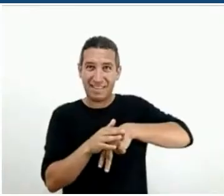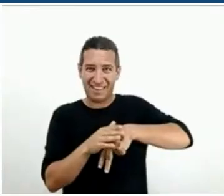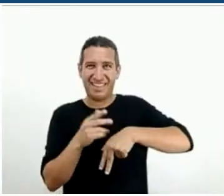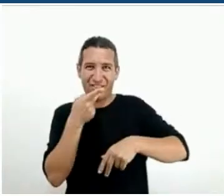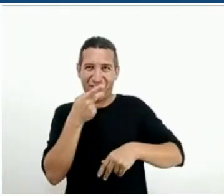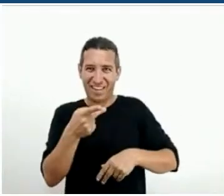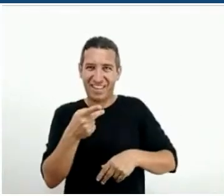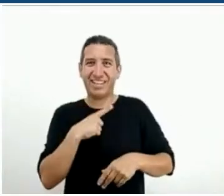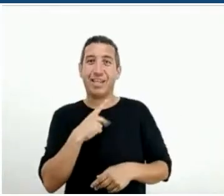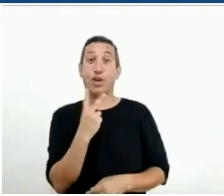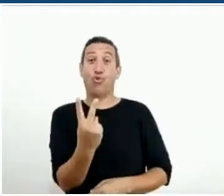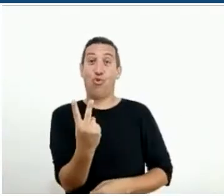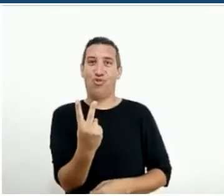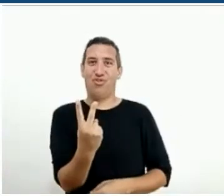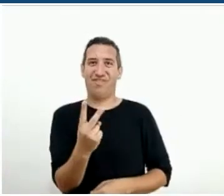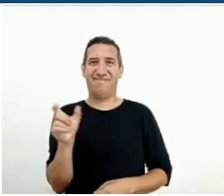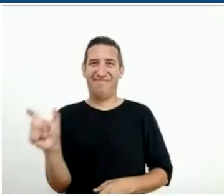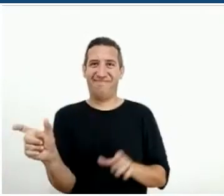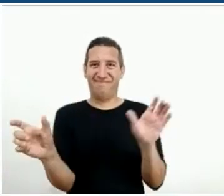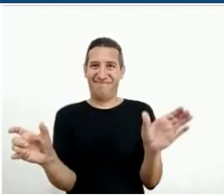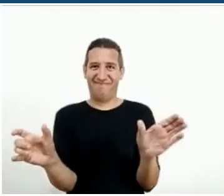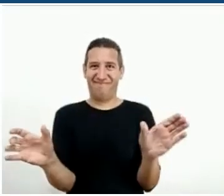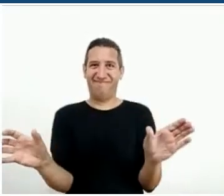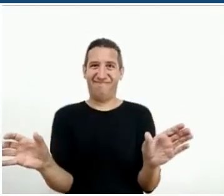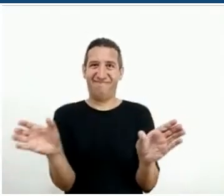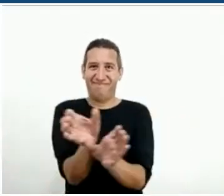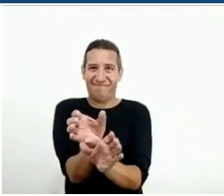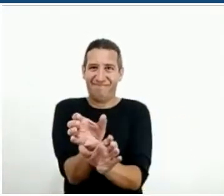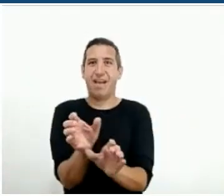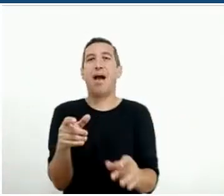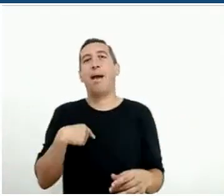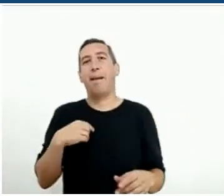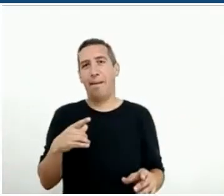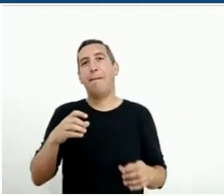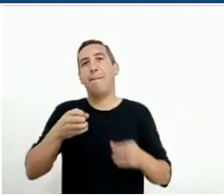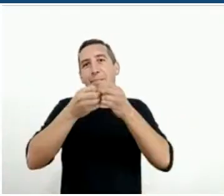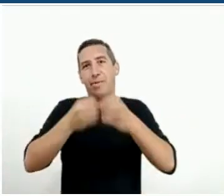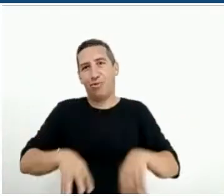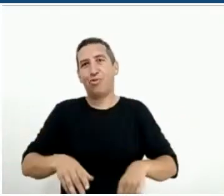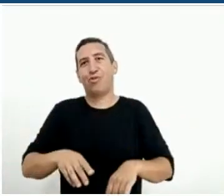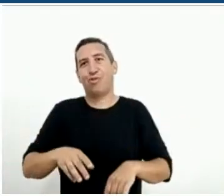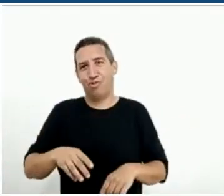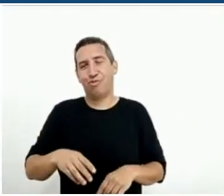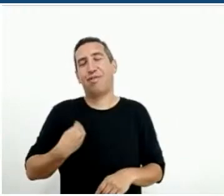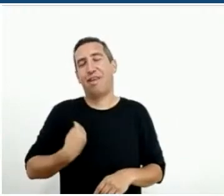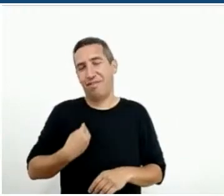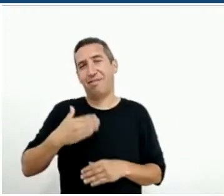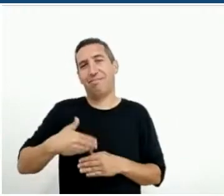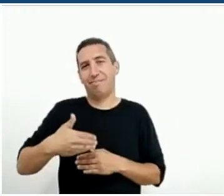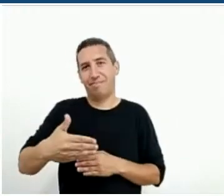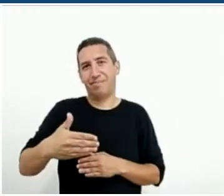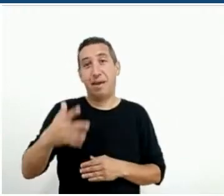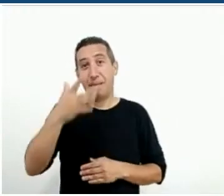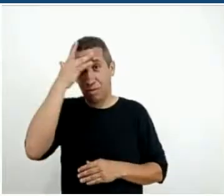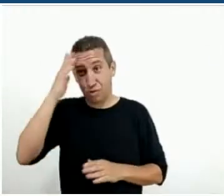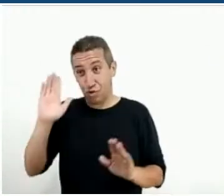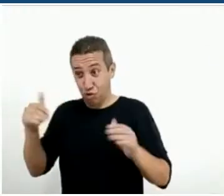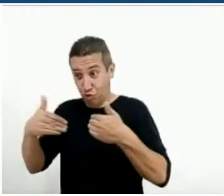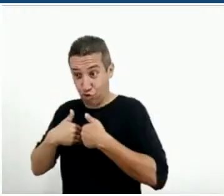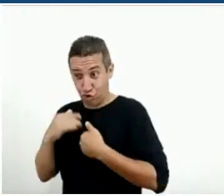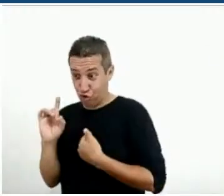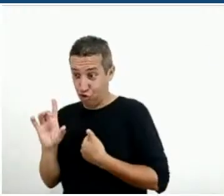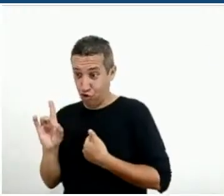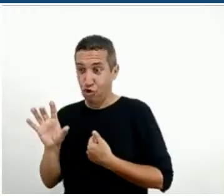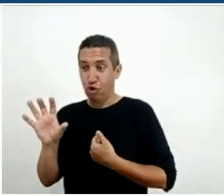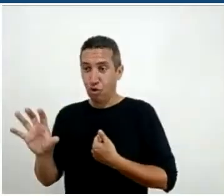tudo com um prejuízo do dia a dia. Os indivíduos com TEA isolado têm mais só esses dois, com